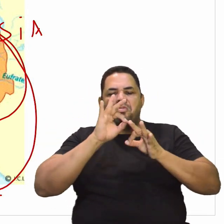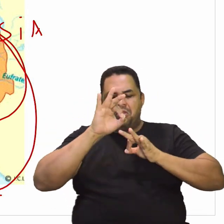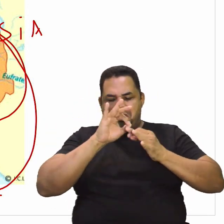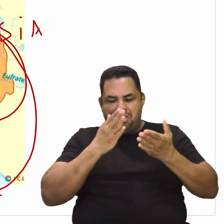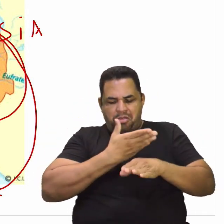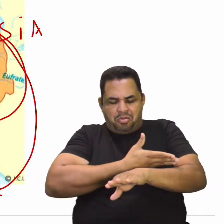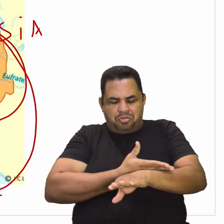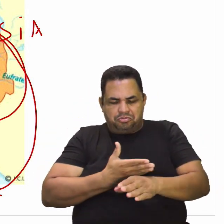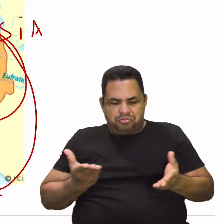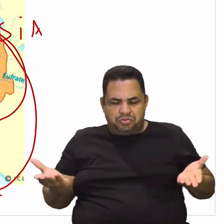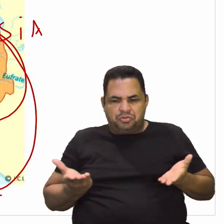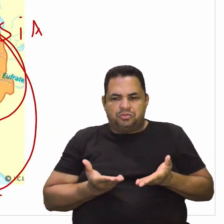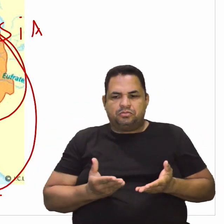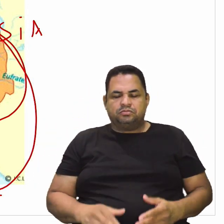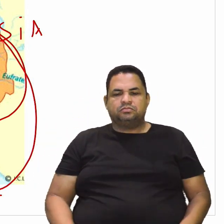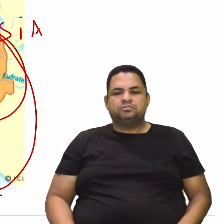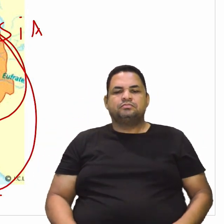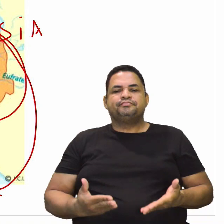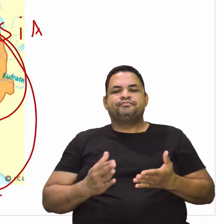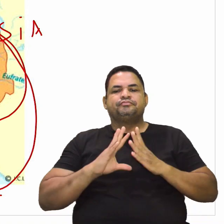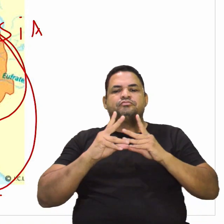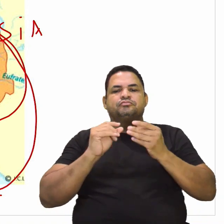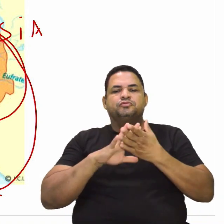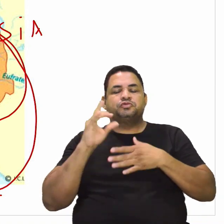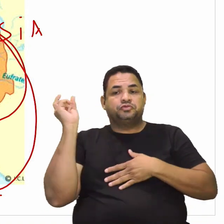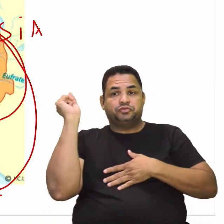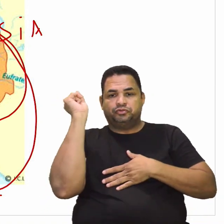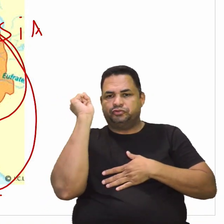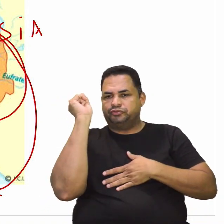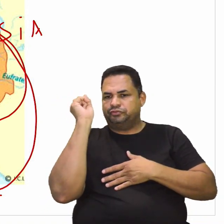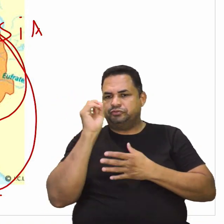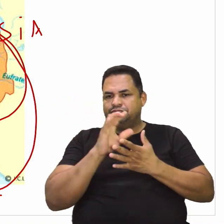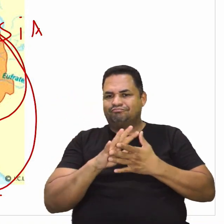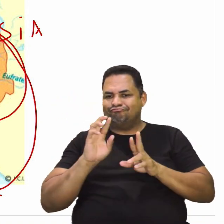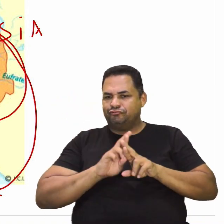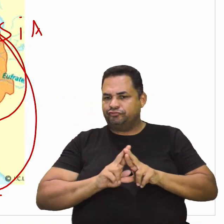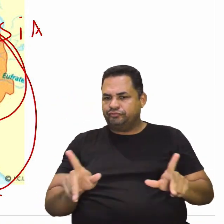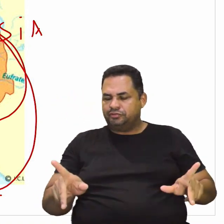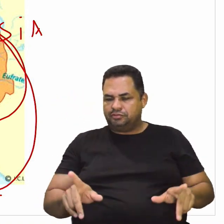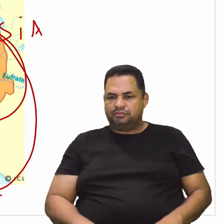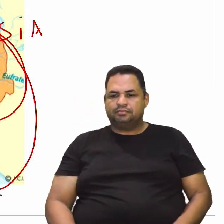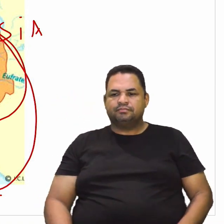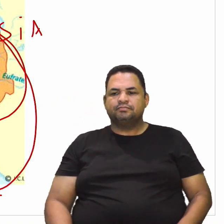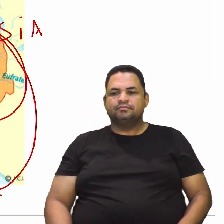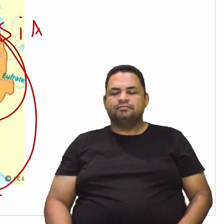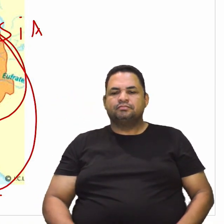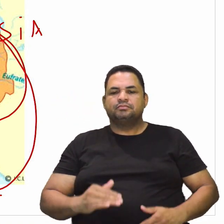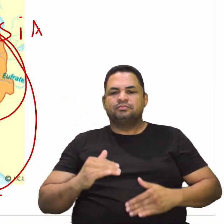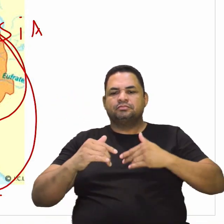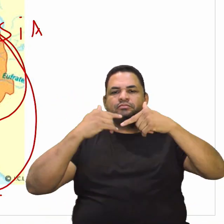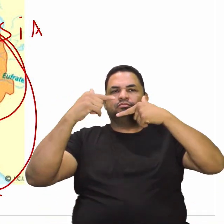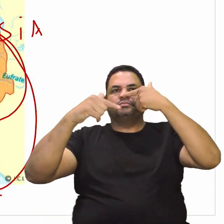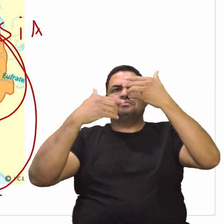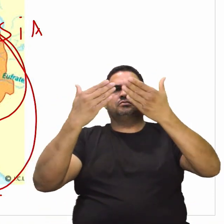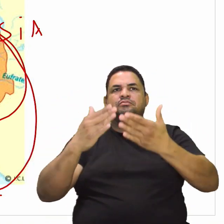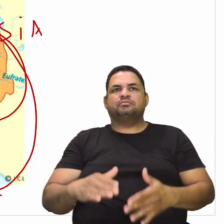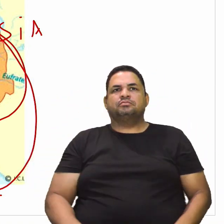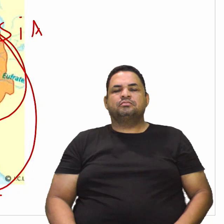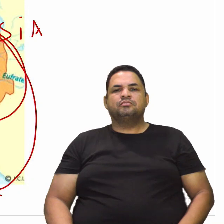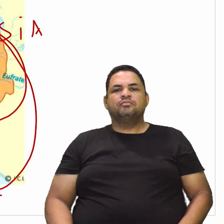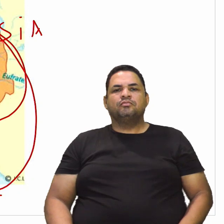atuais. Não, era tudo muito diferente. Isso será evoluído a partir